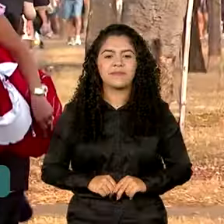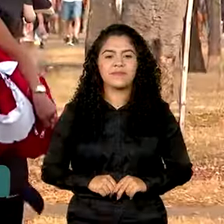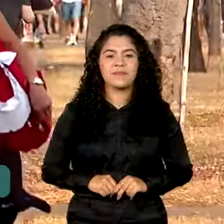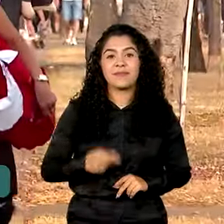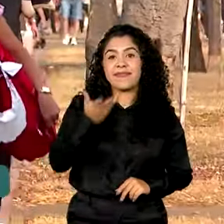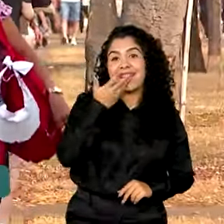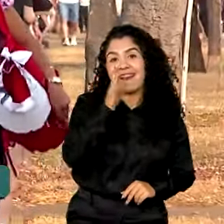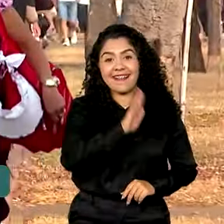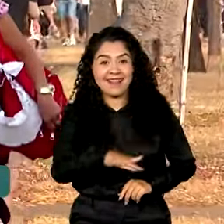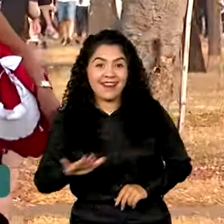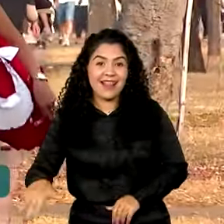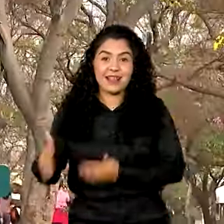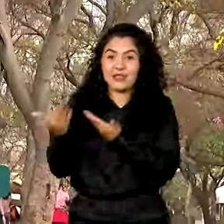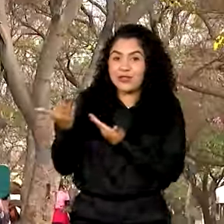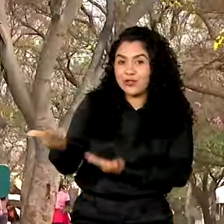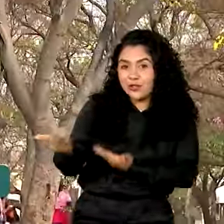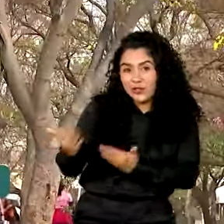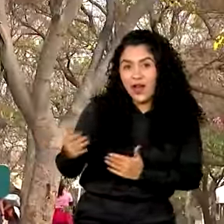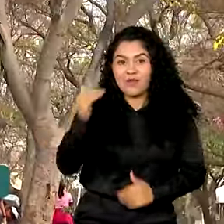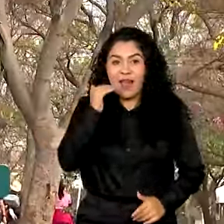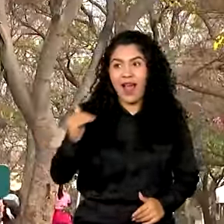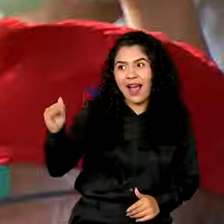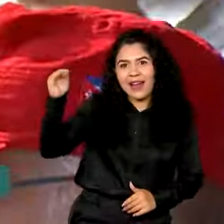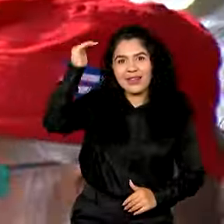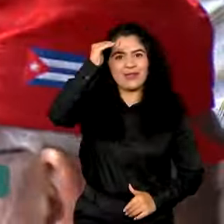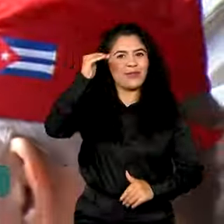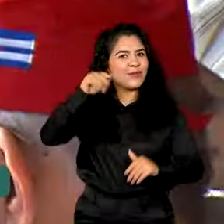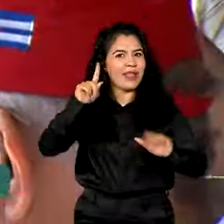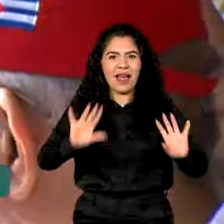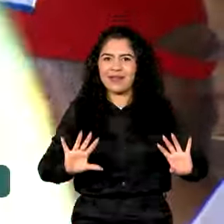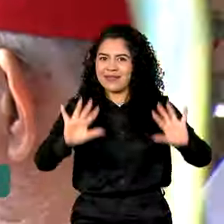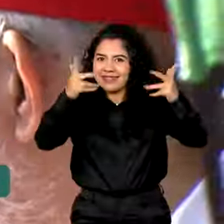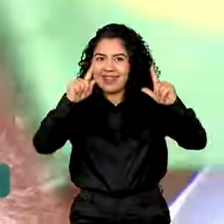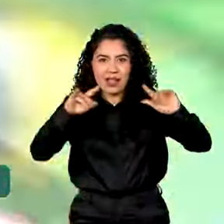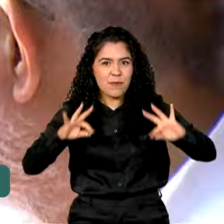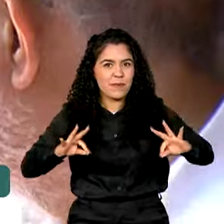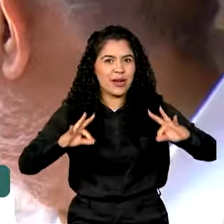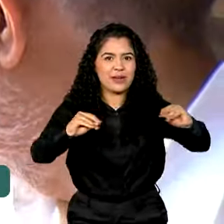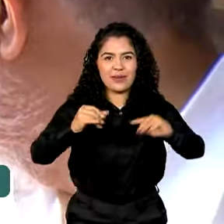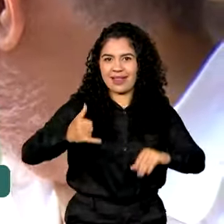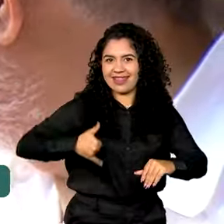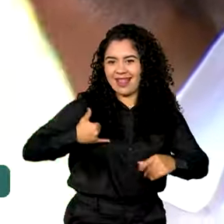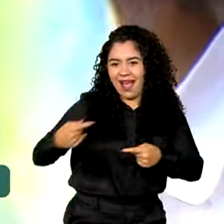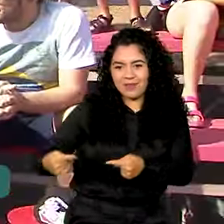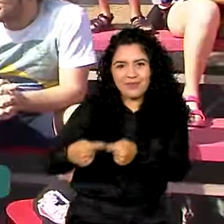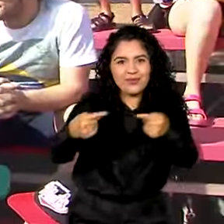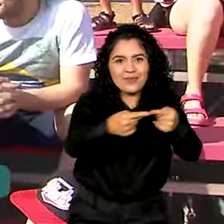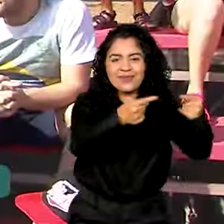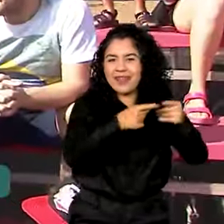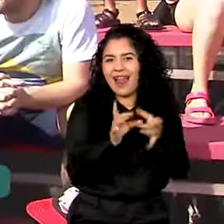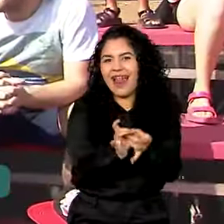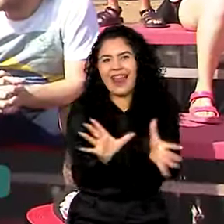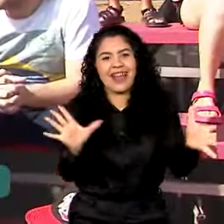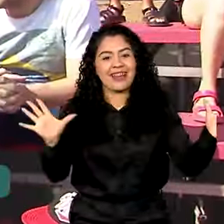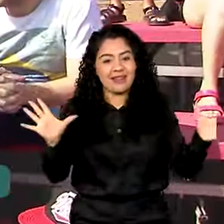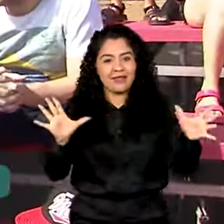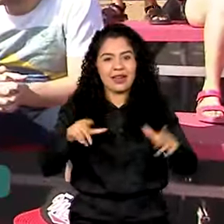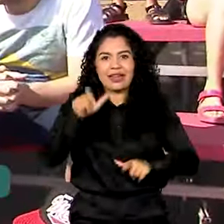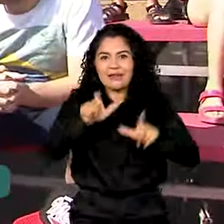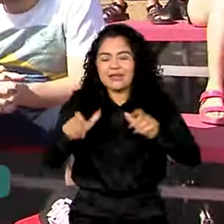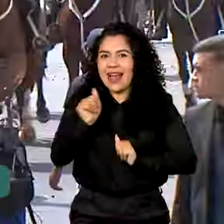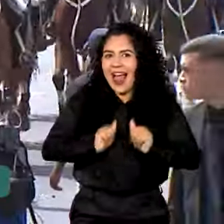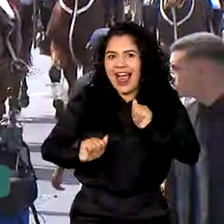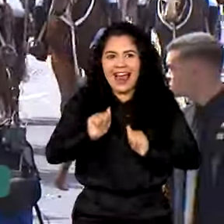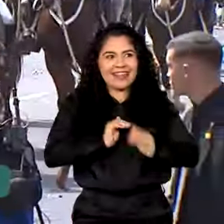crianças, jovens, adultos. A festa foi para todas as idades. E desde cedo, o público aguardava